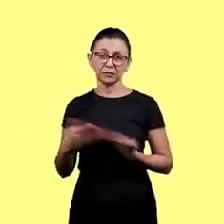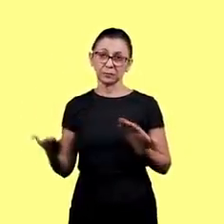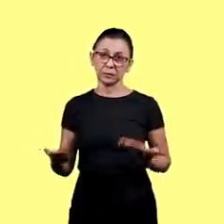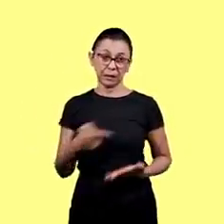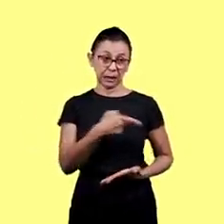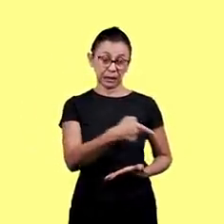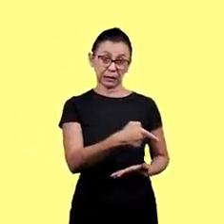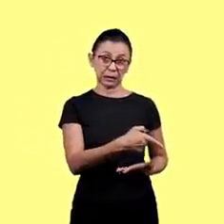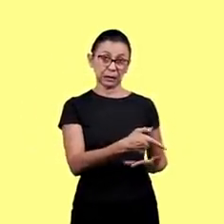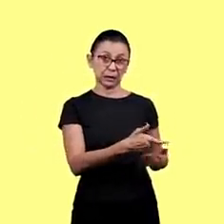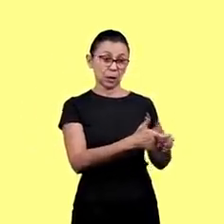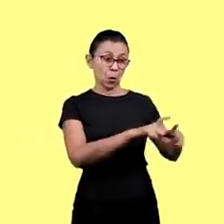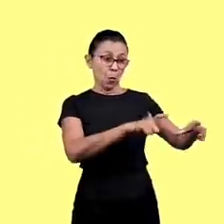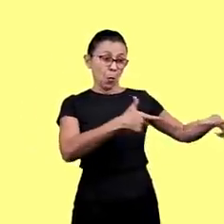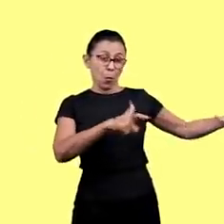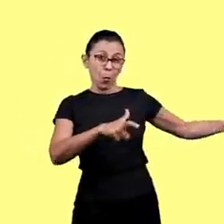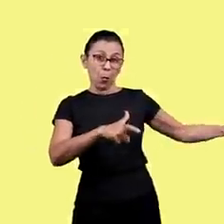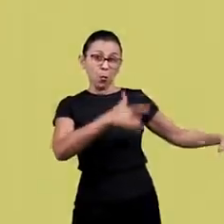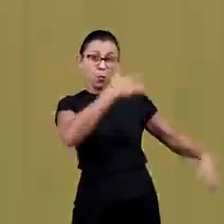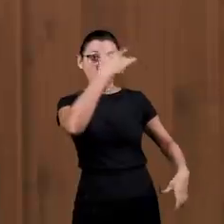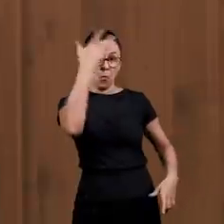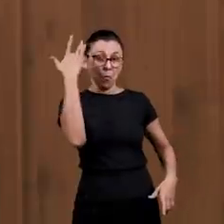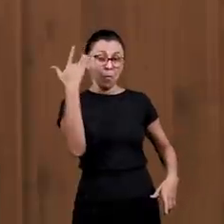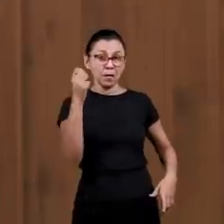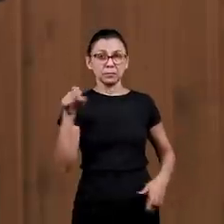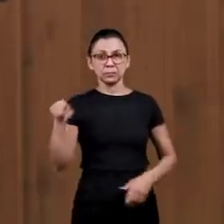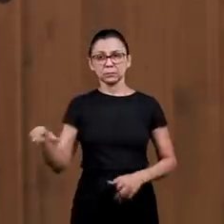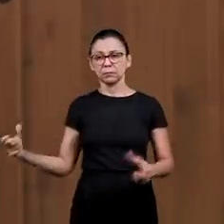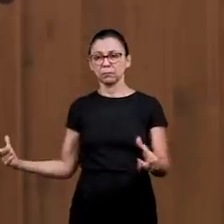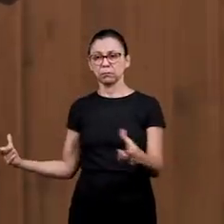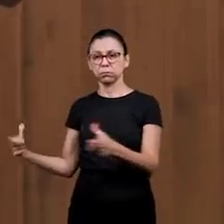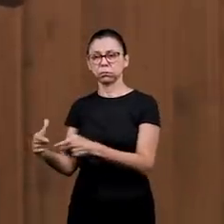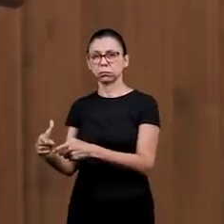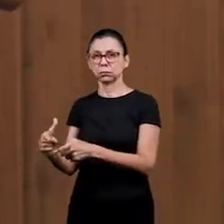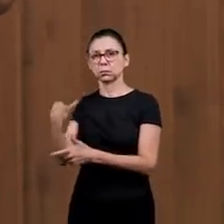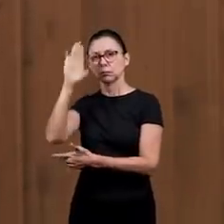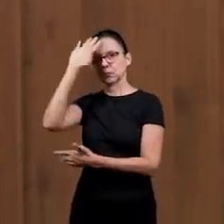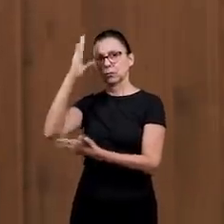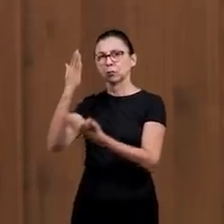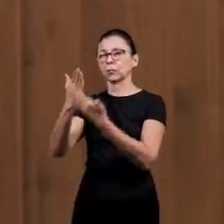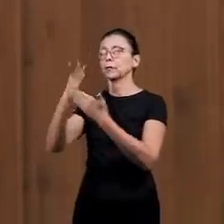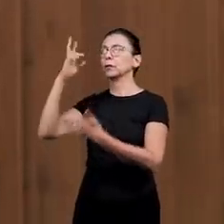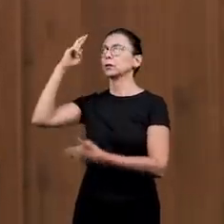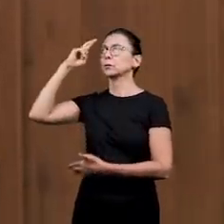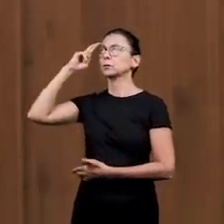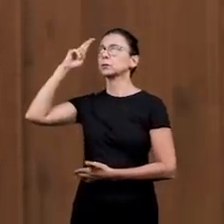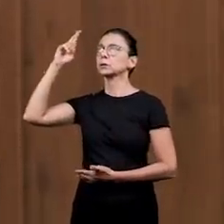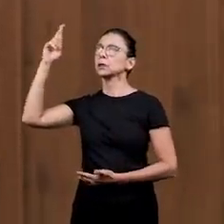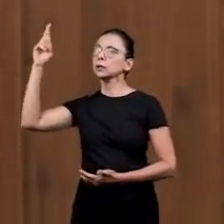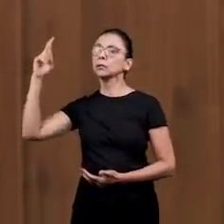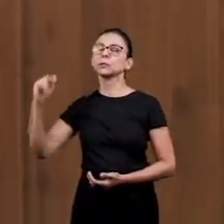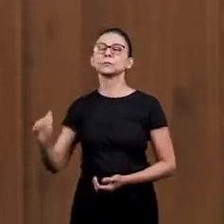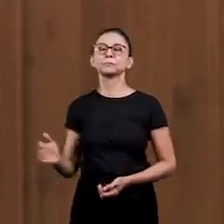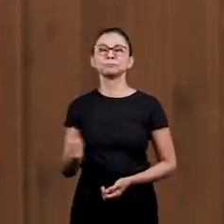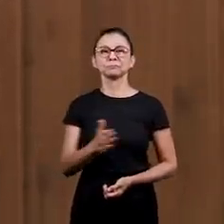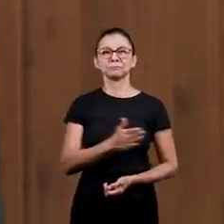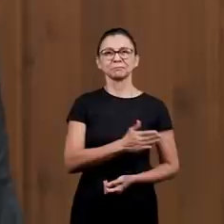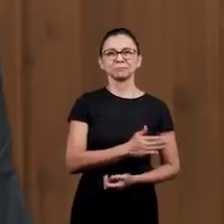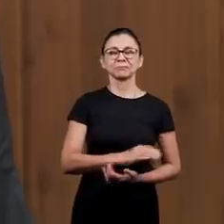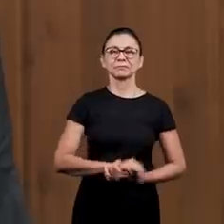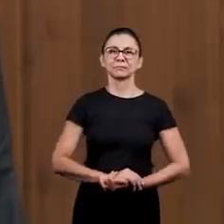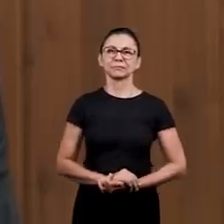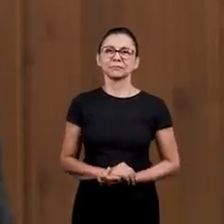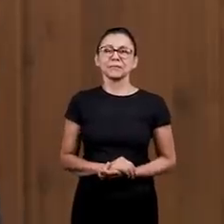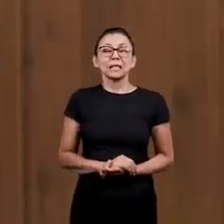vitória. Ele creu e obedeceu ao Senhor. O servo fiel é mais do